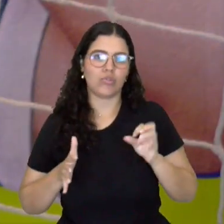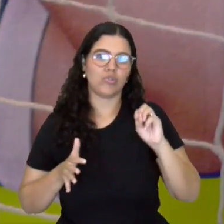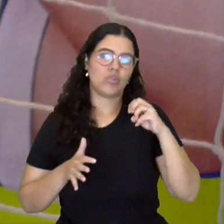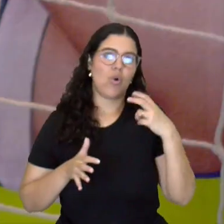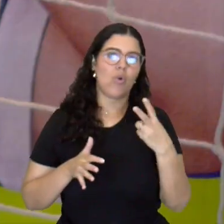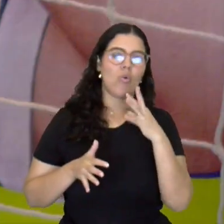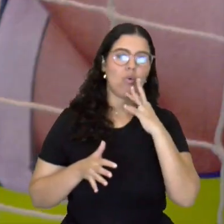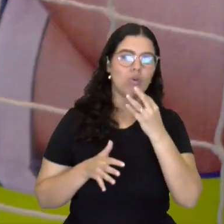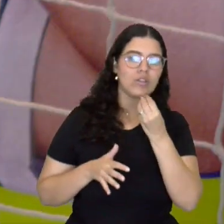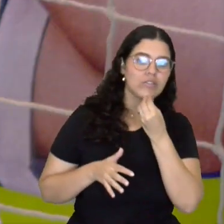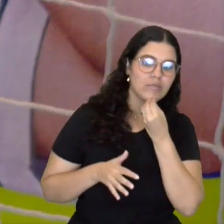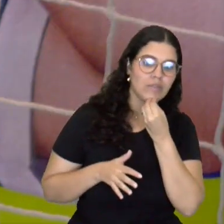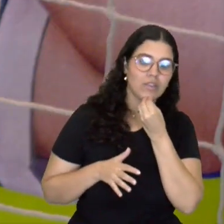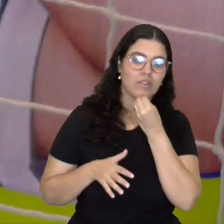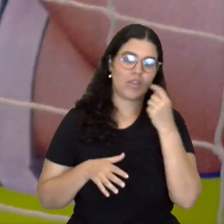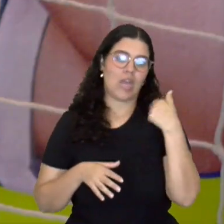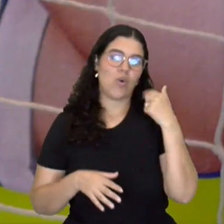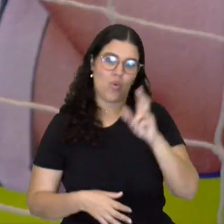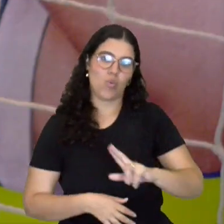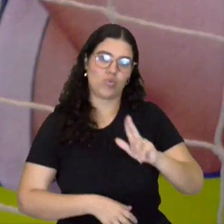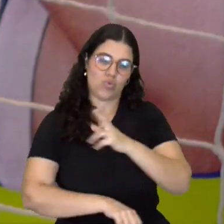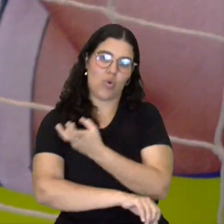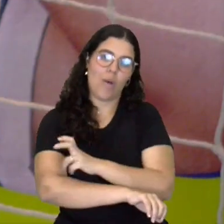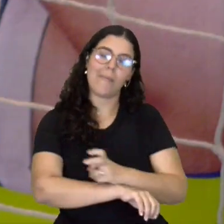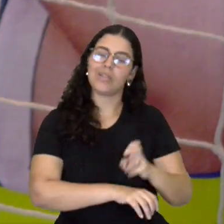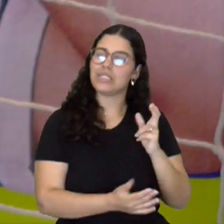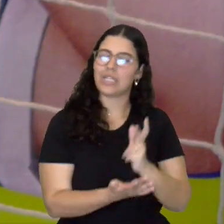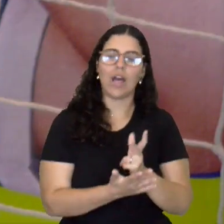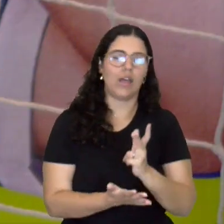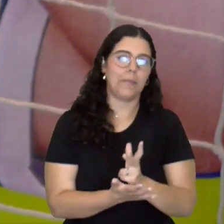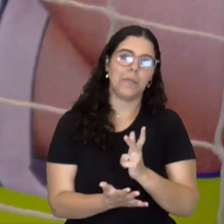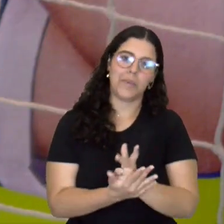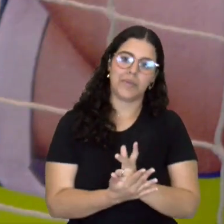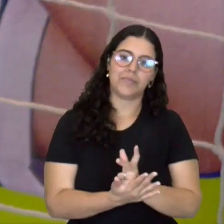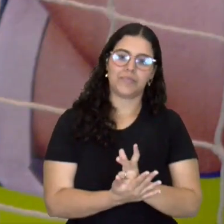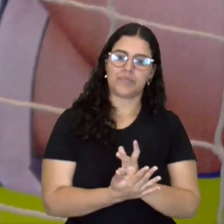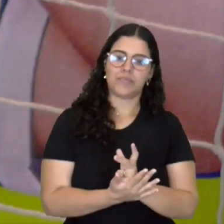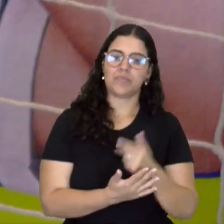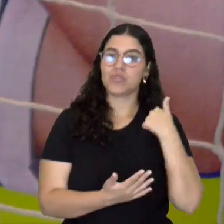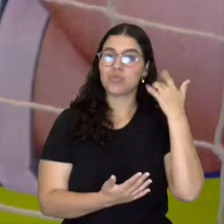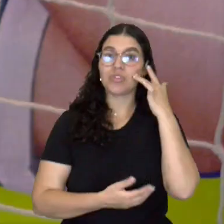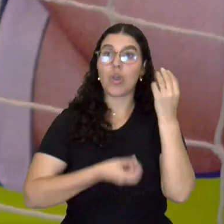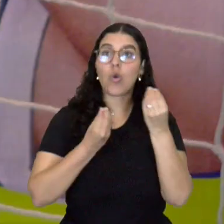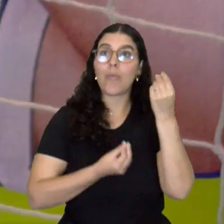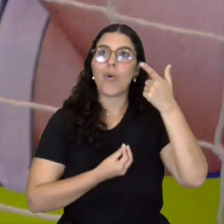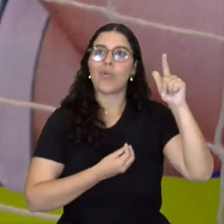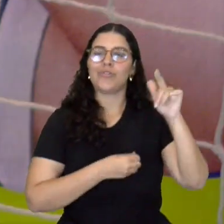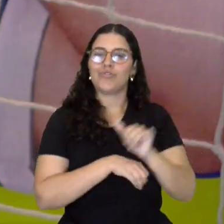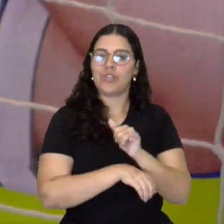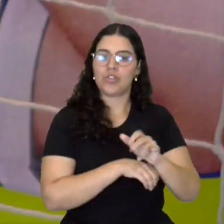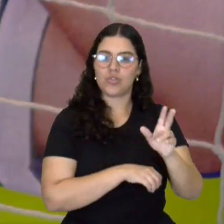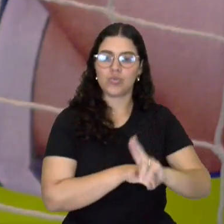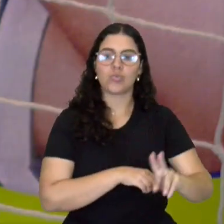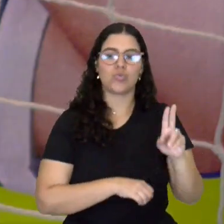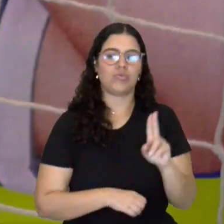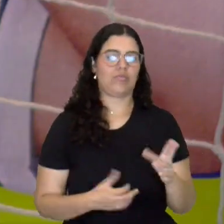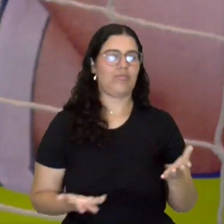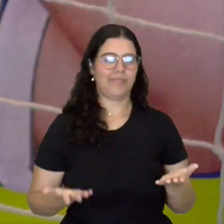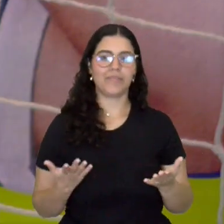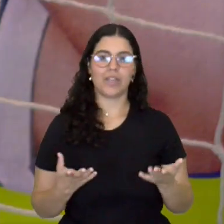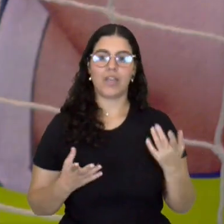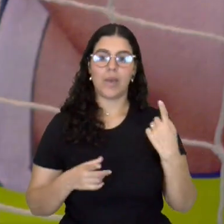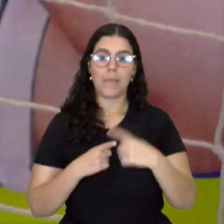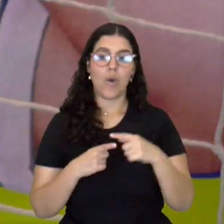recurso. Ela é um recurso para desenvolver nesses alunos a habilidade de conhecimento técnico, conhecimento